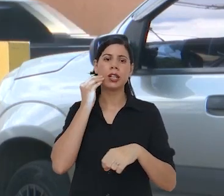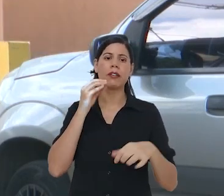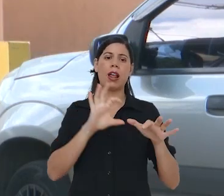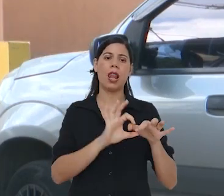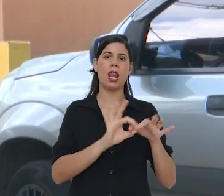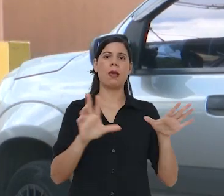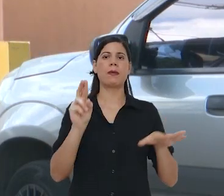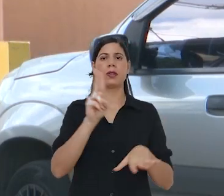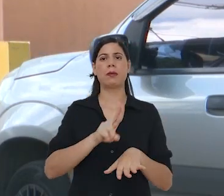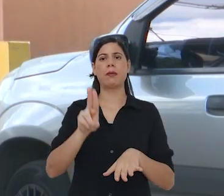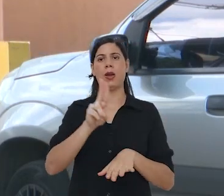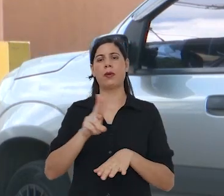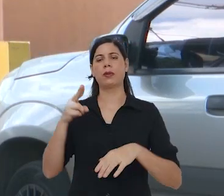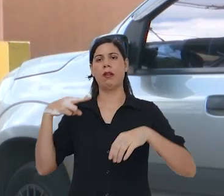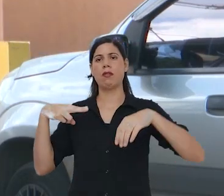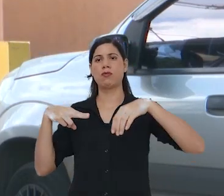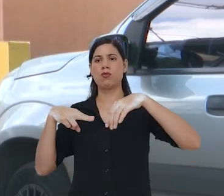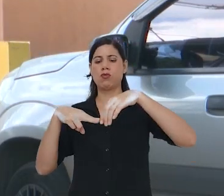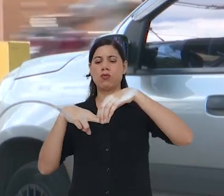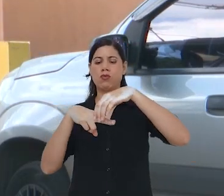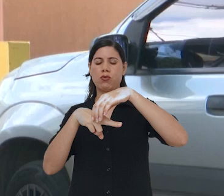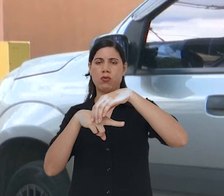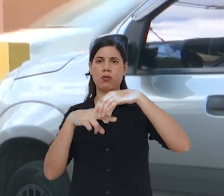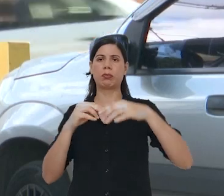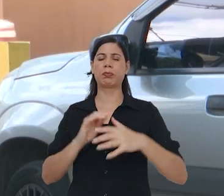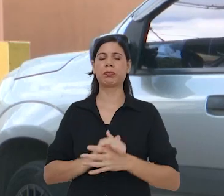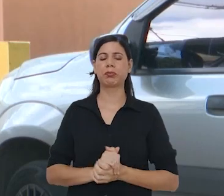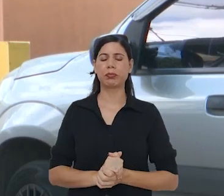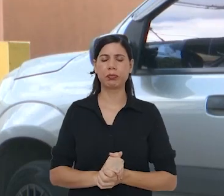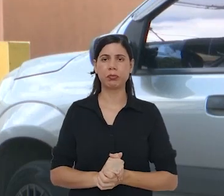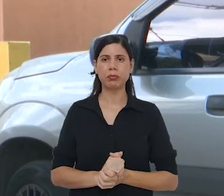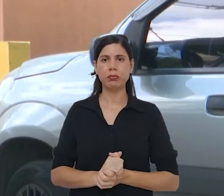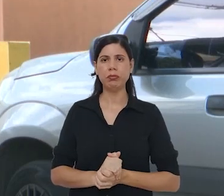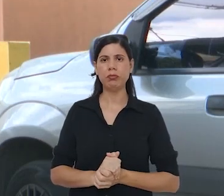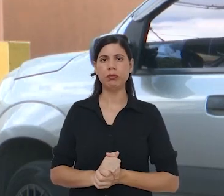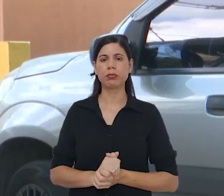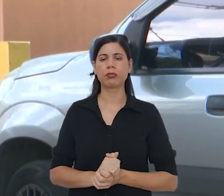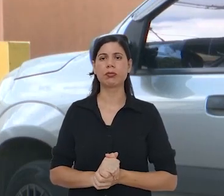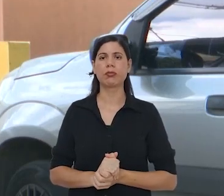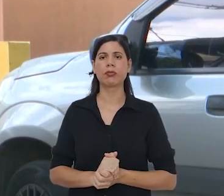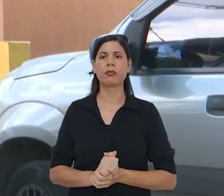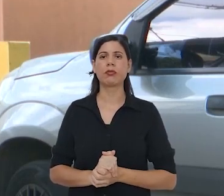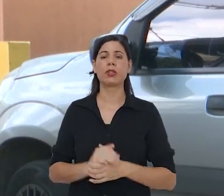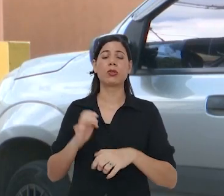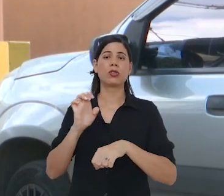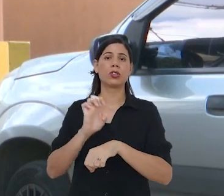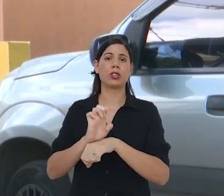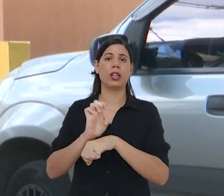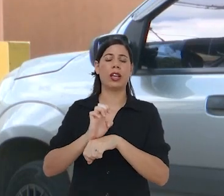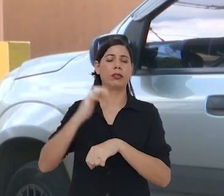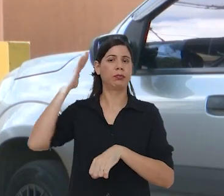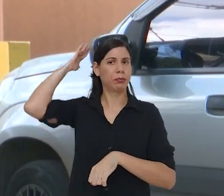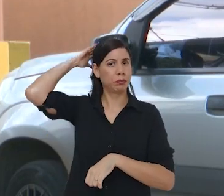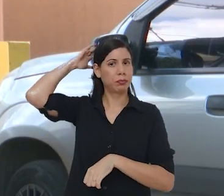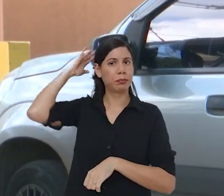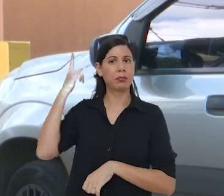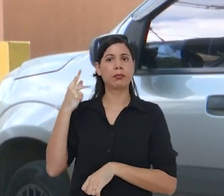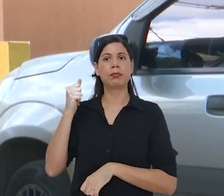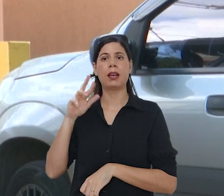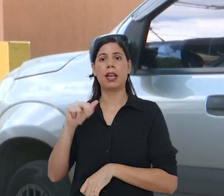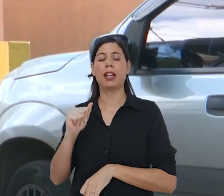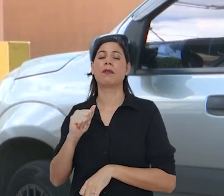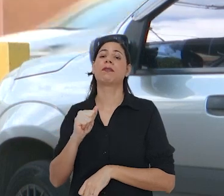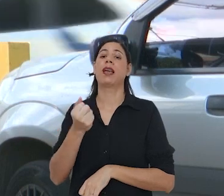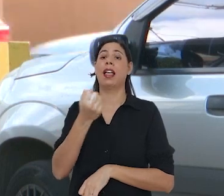que tentava autorização para oferecer os serviços de bronzeamento artificial em câmara no estado do Pará. A defesa